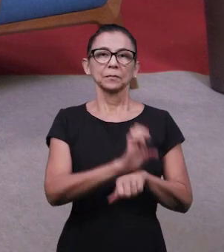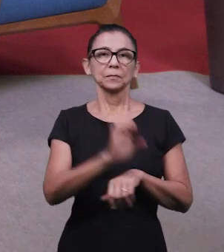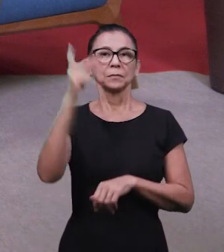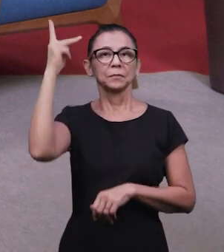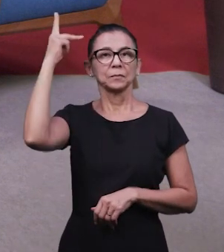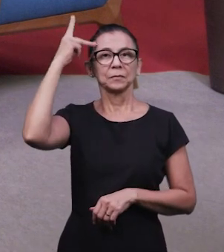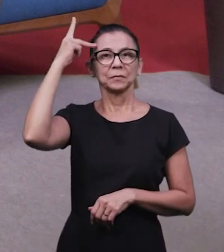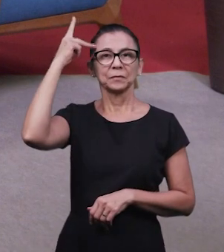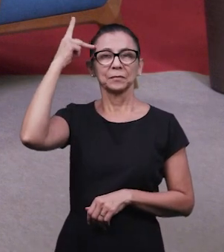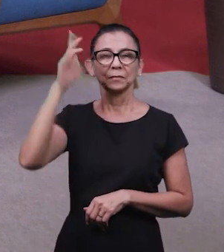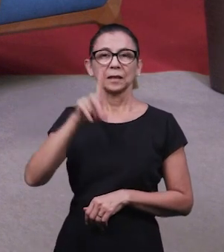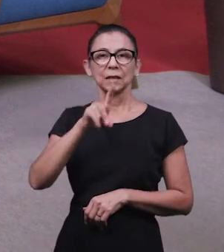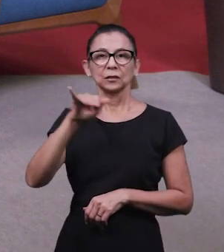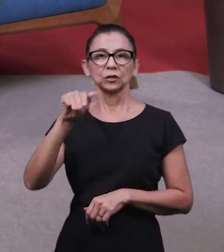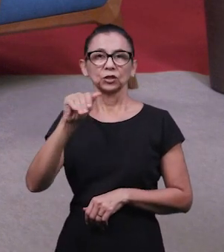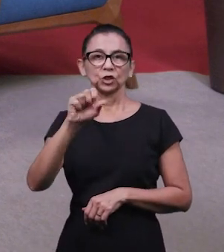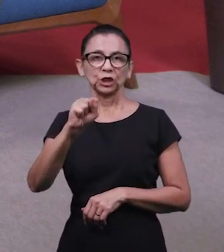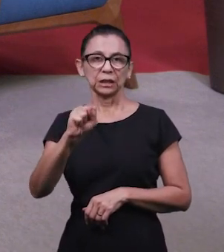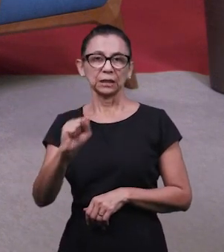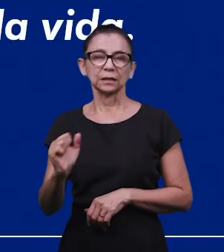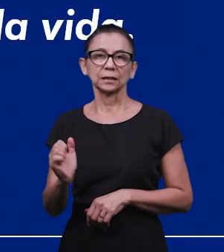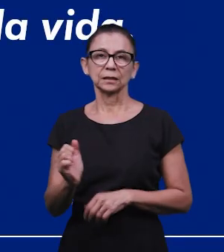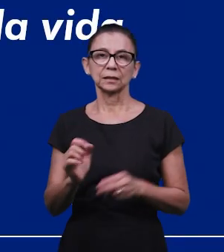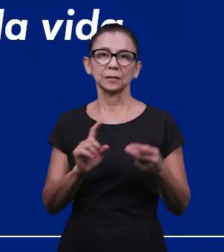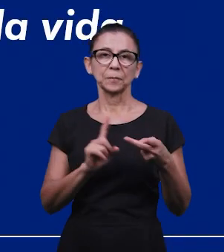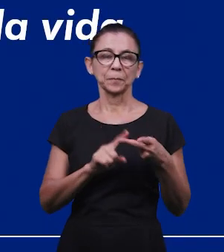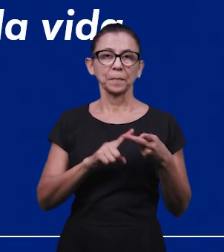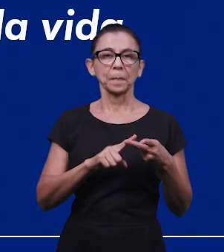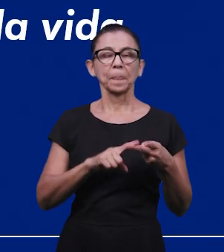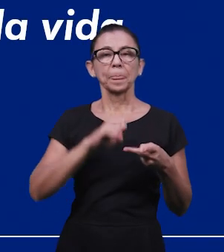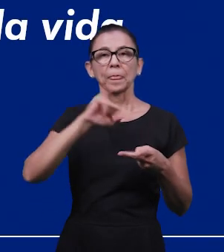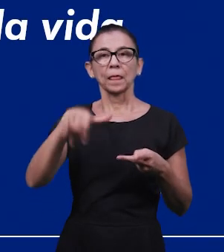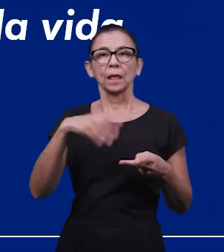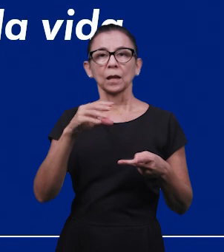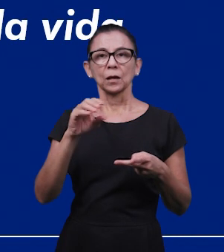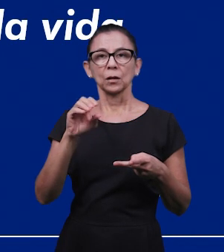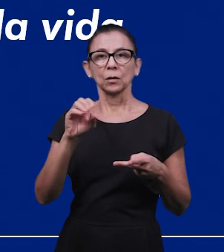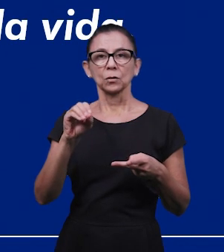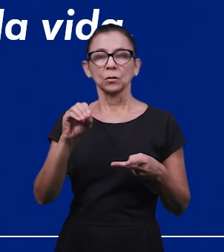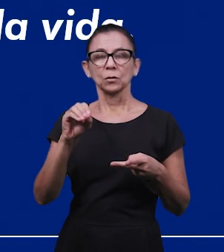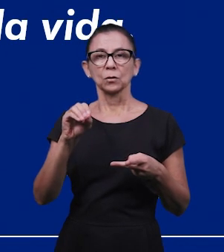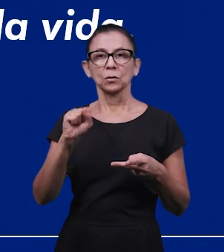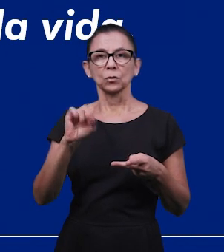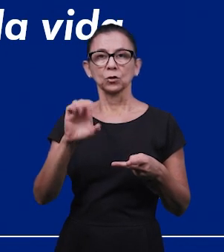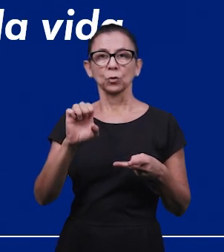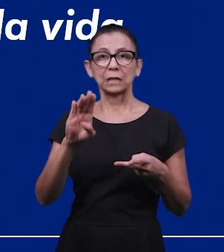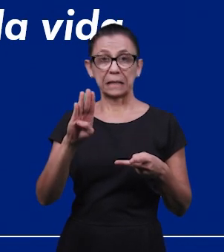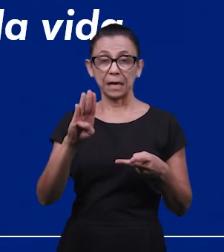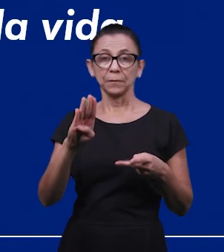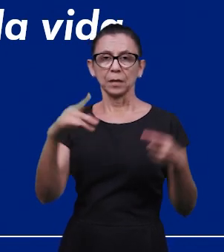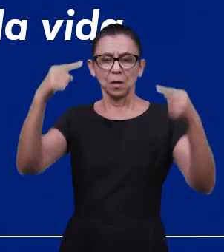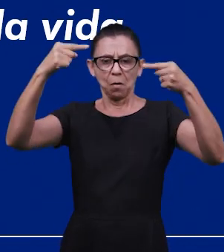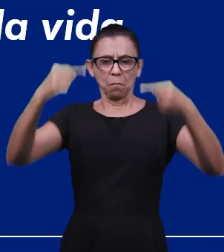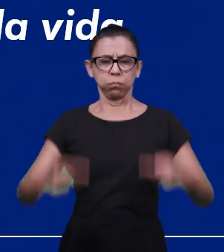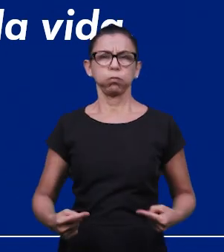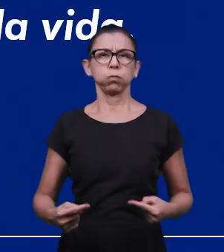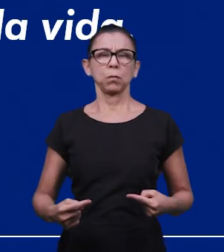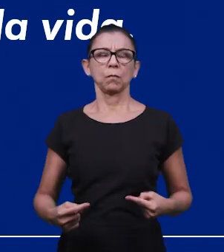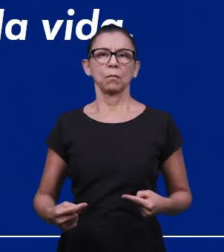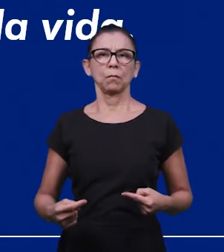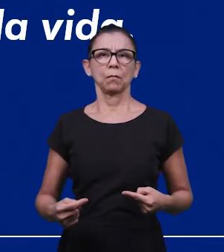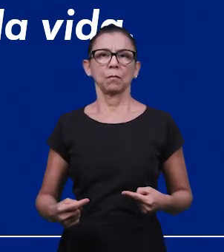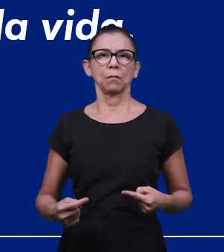Eleazar apontou para a doutrina tipificando a pessoa de Deus Pai, escreveu Maria Aparecida, de Volta